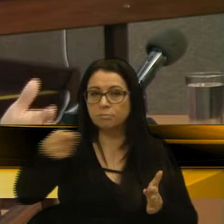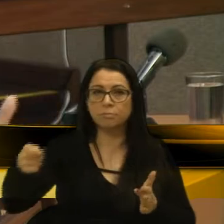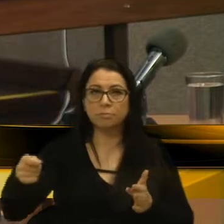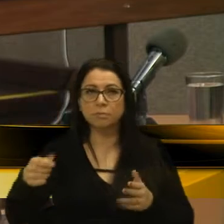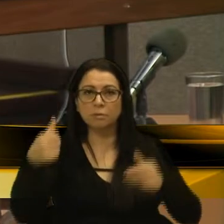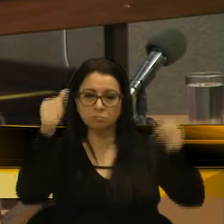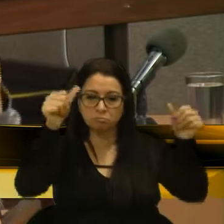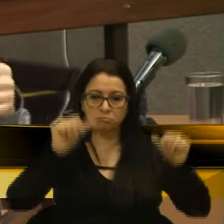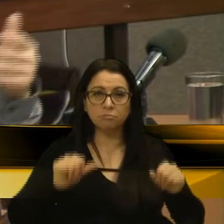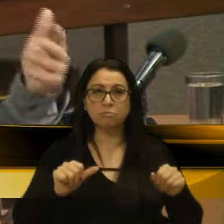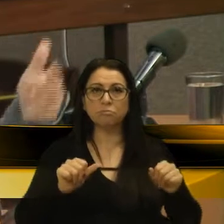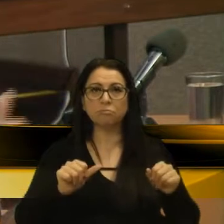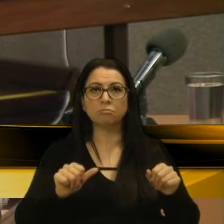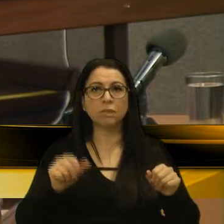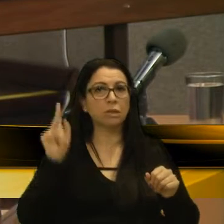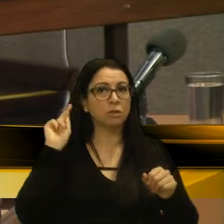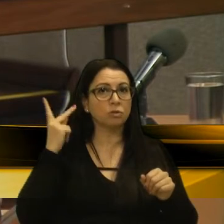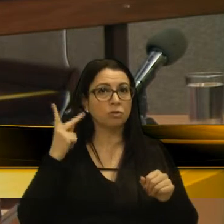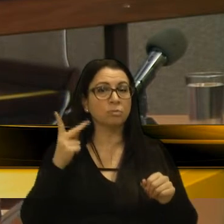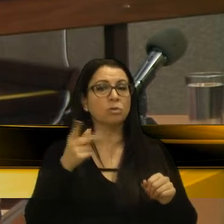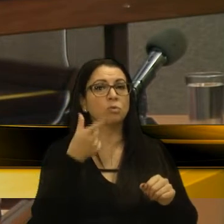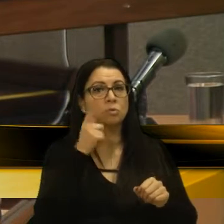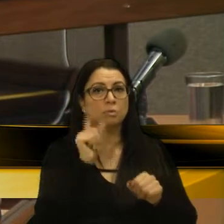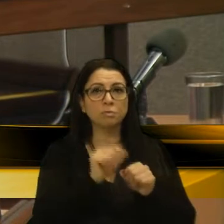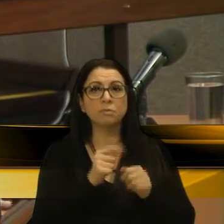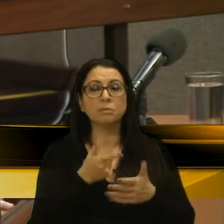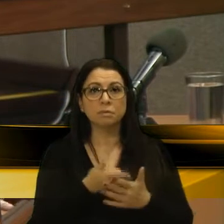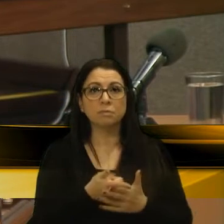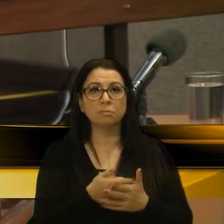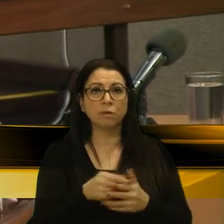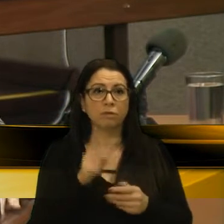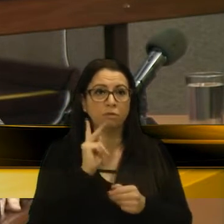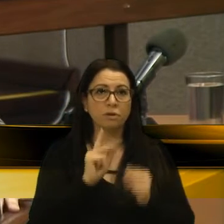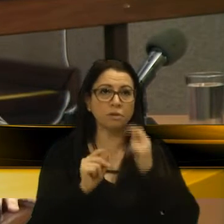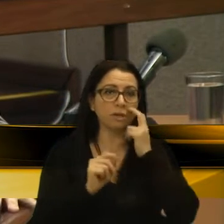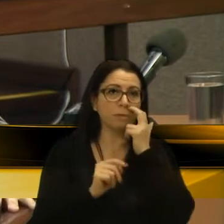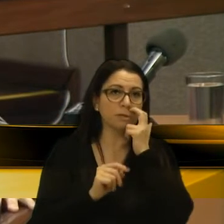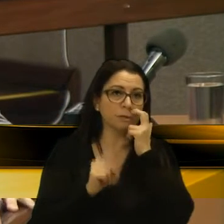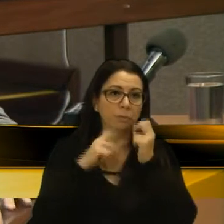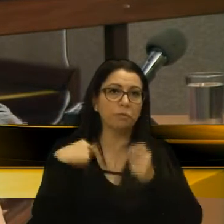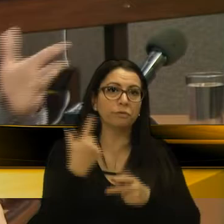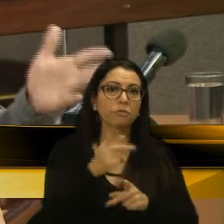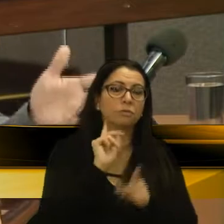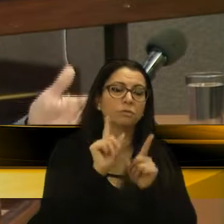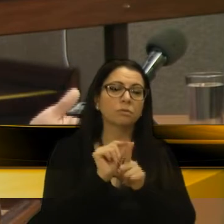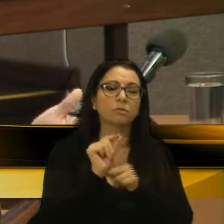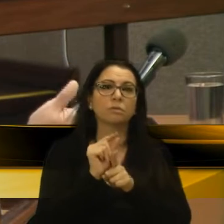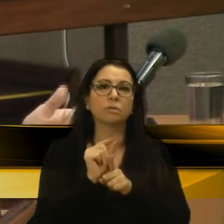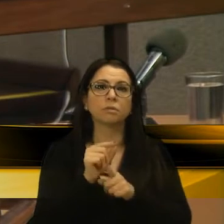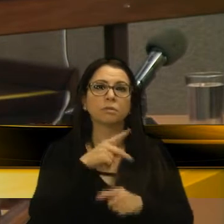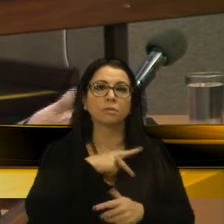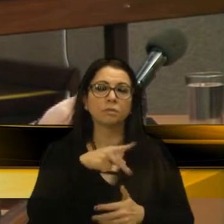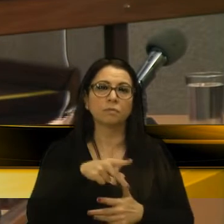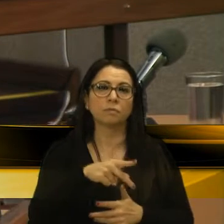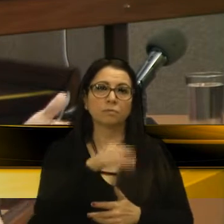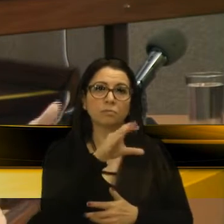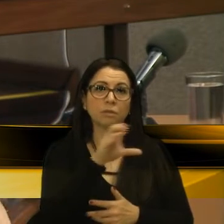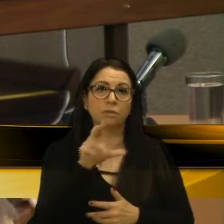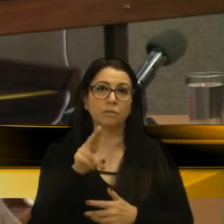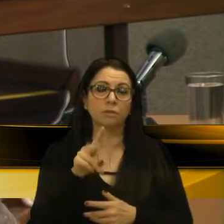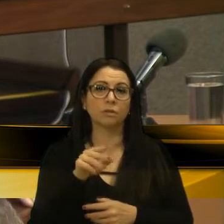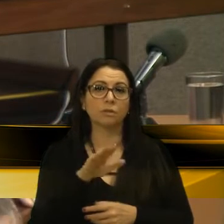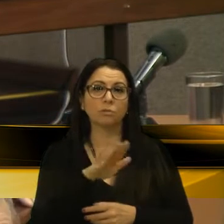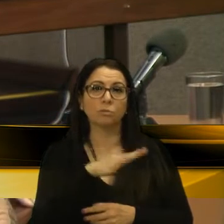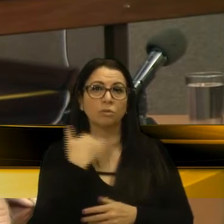folders, que historicamente nós conseguimos, vereadora. Sabe que quando nós aprovamos esse projeto, depois a presidente do CVV veio a falecer num